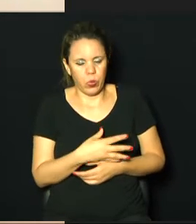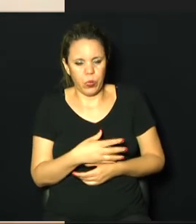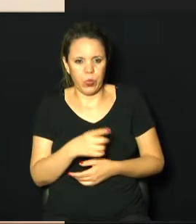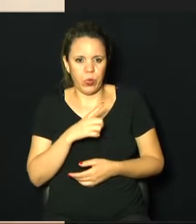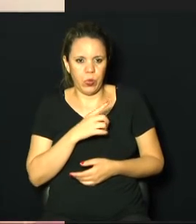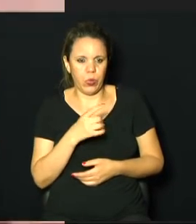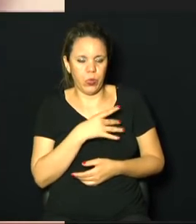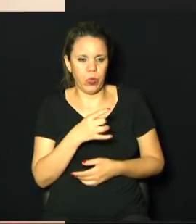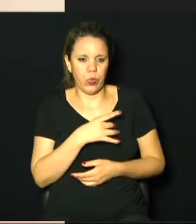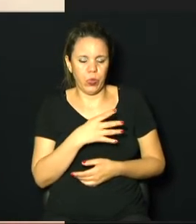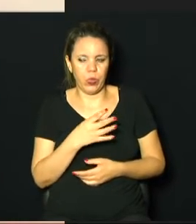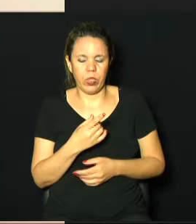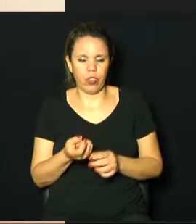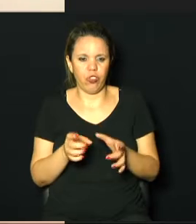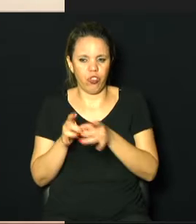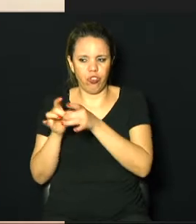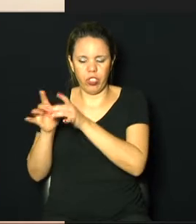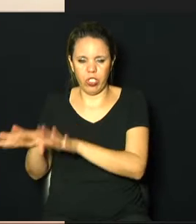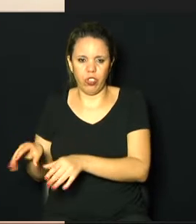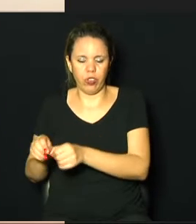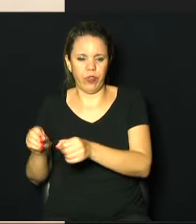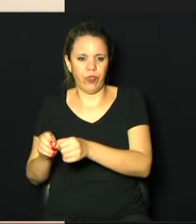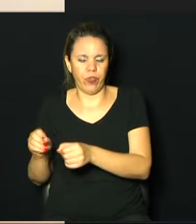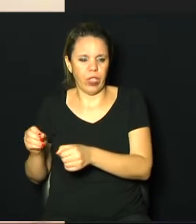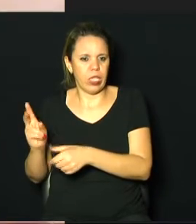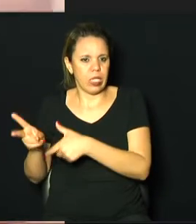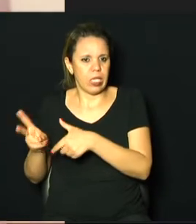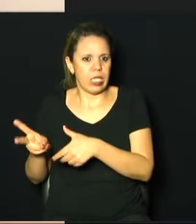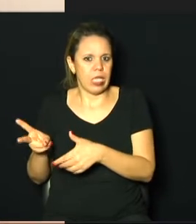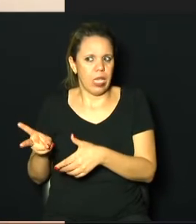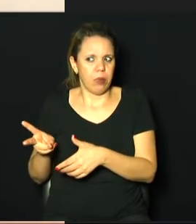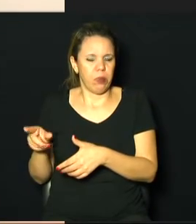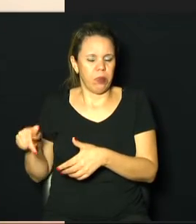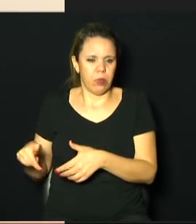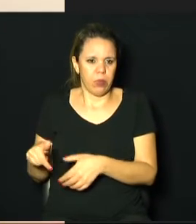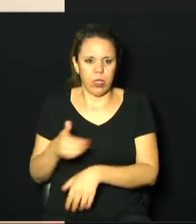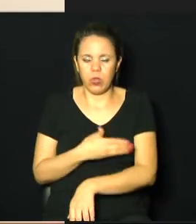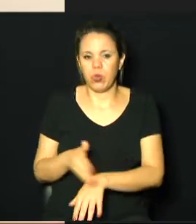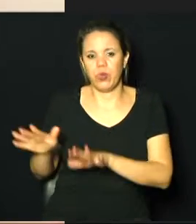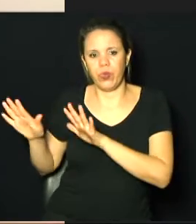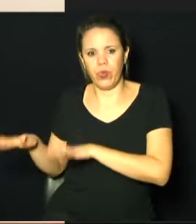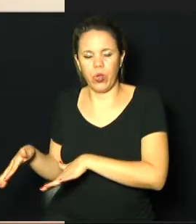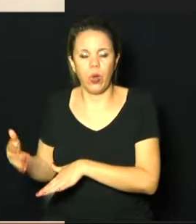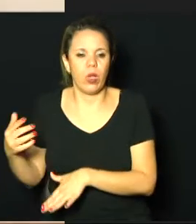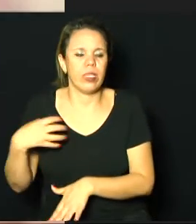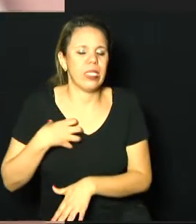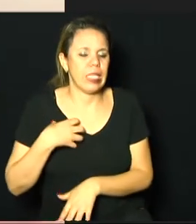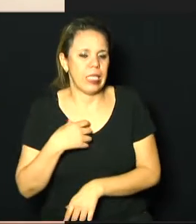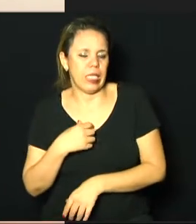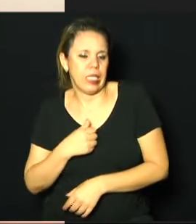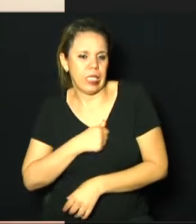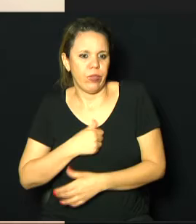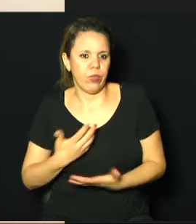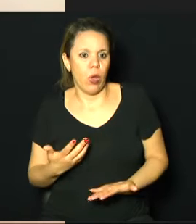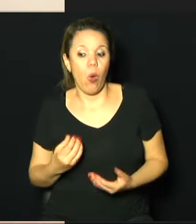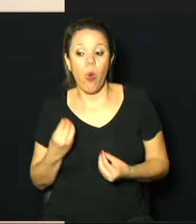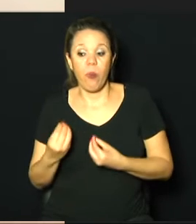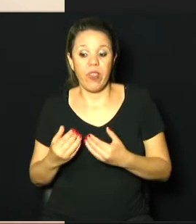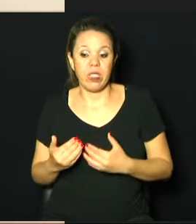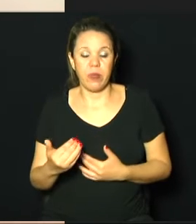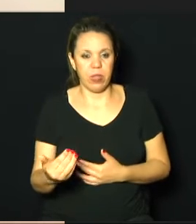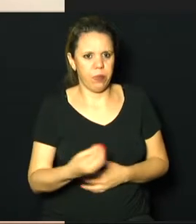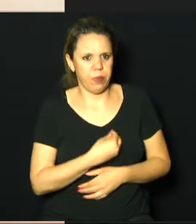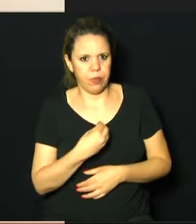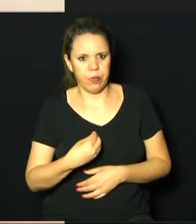A gente tem medo do que a gente deixou. Então, a gente sente falta daquilo que ficou. E como será daqui para frente?